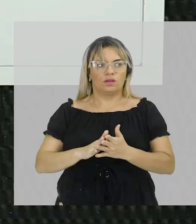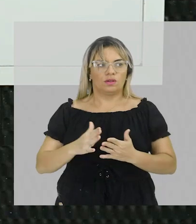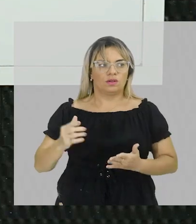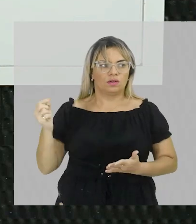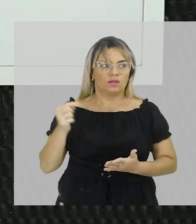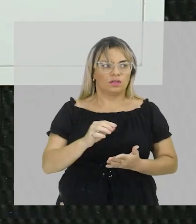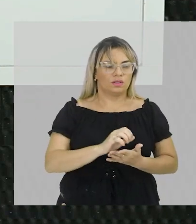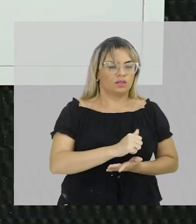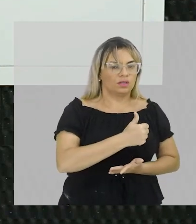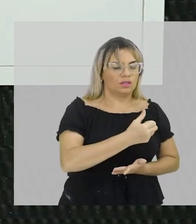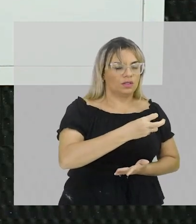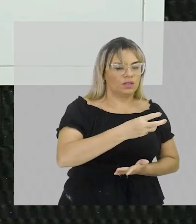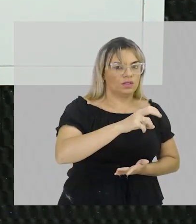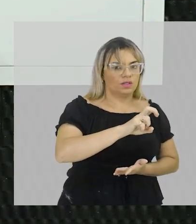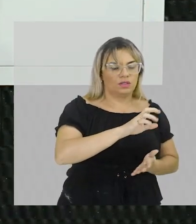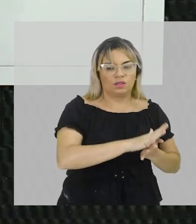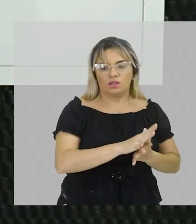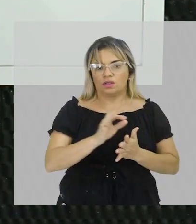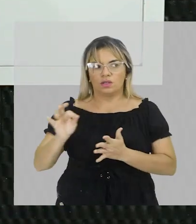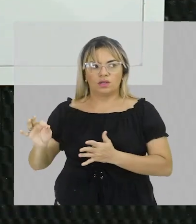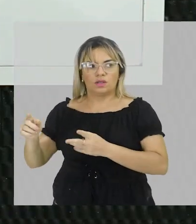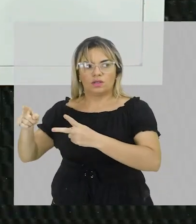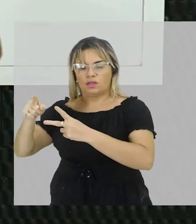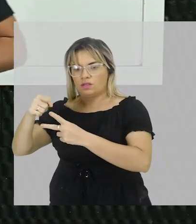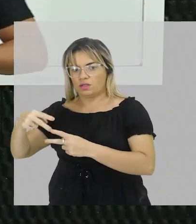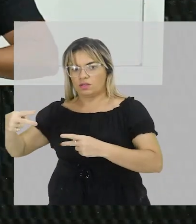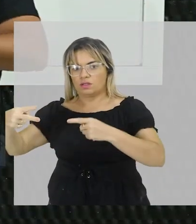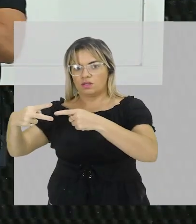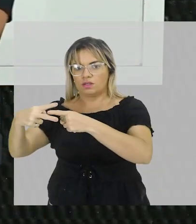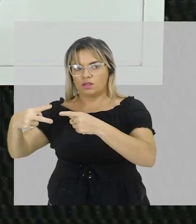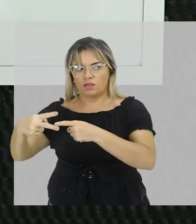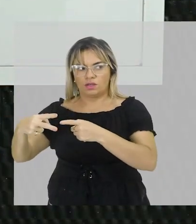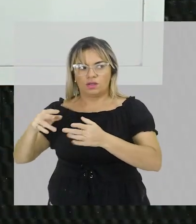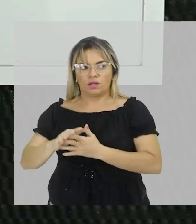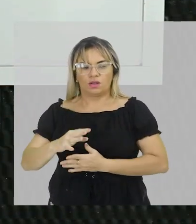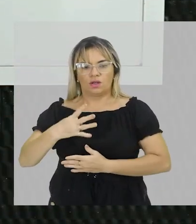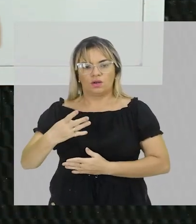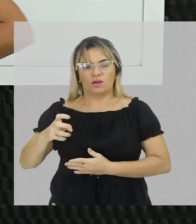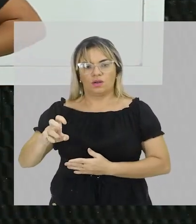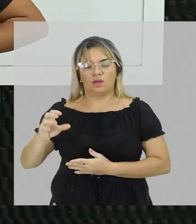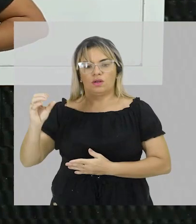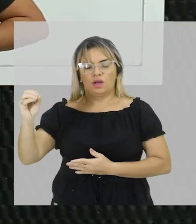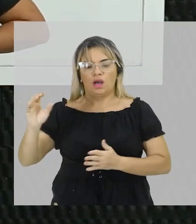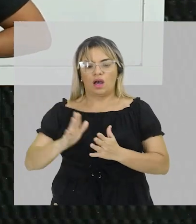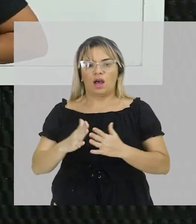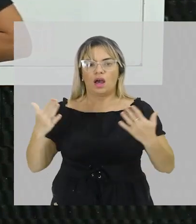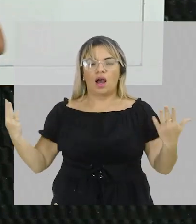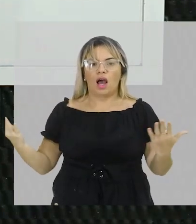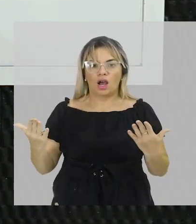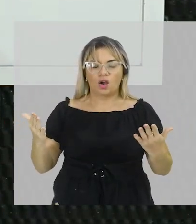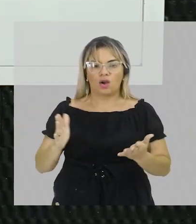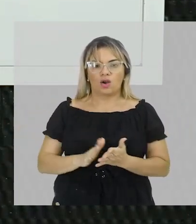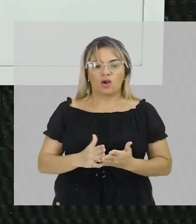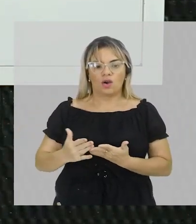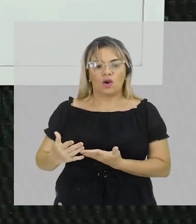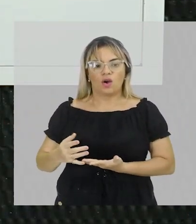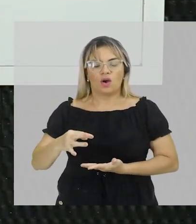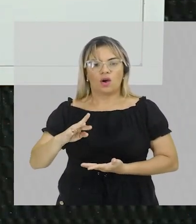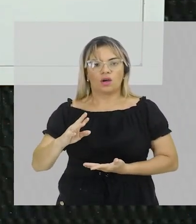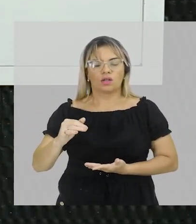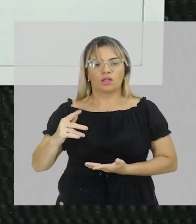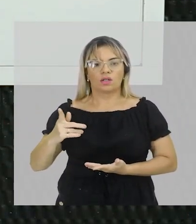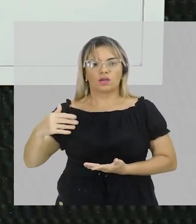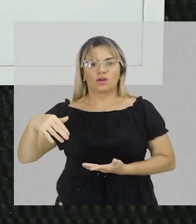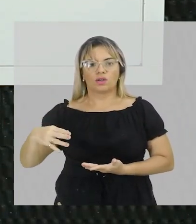Ó. Turminha, o que eu vou fazer agora? Aí que vem a trigonometria, né? Eu vou aplicar a lei do seno